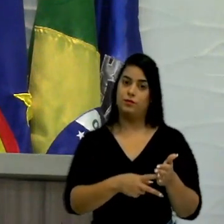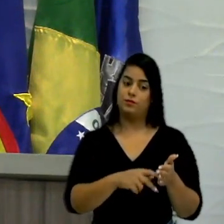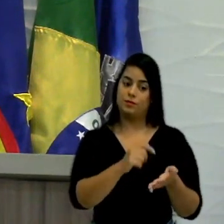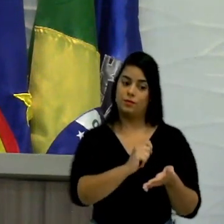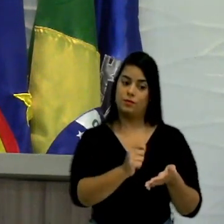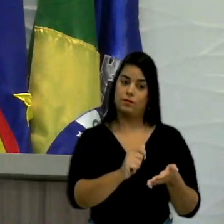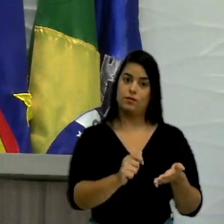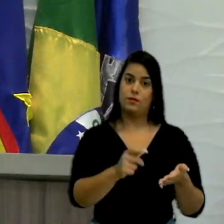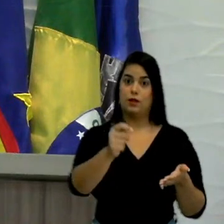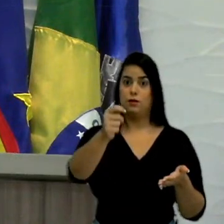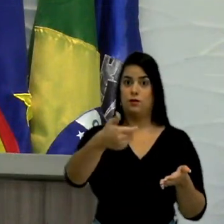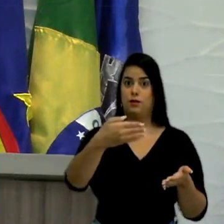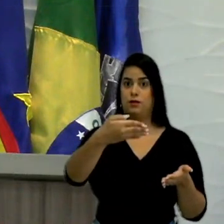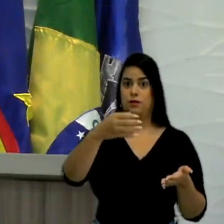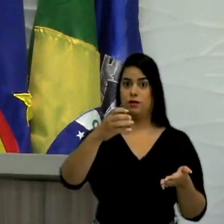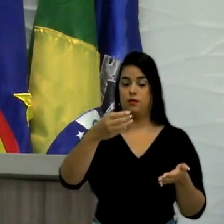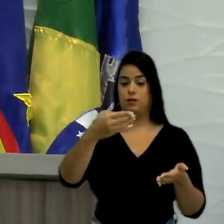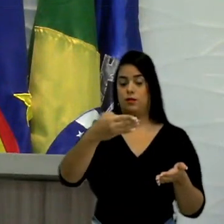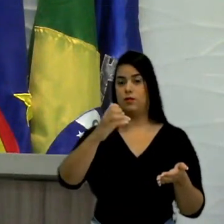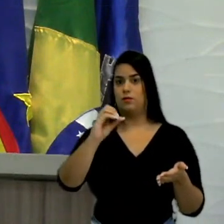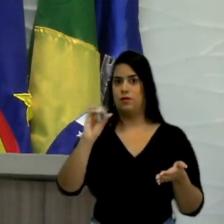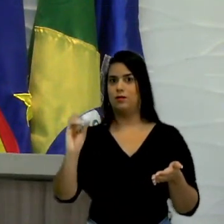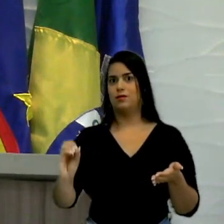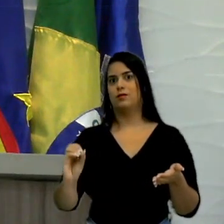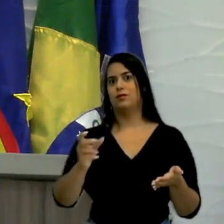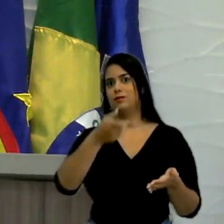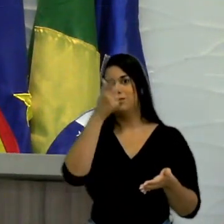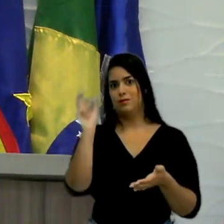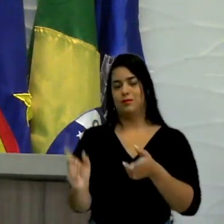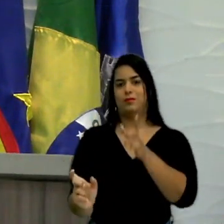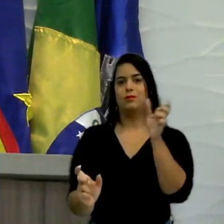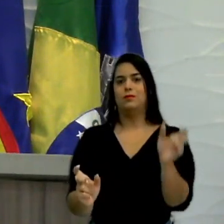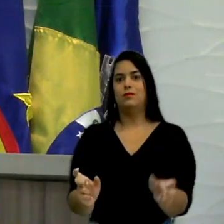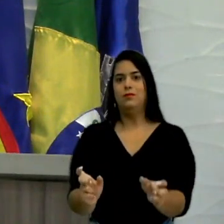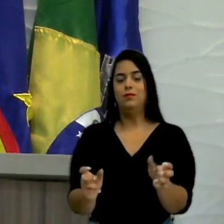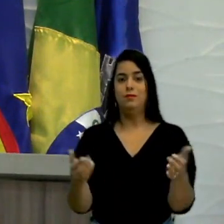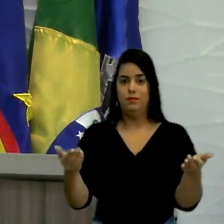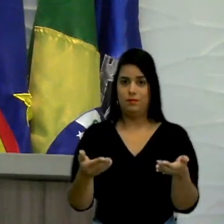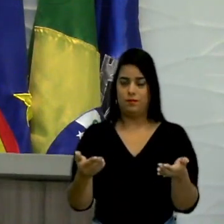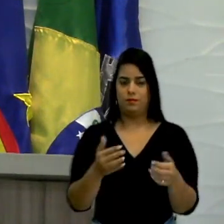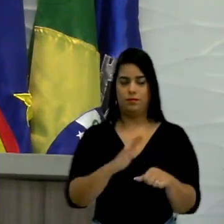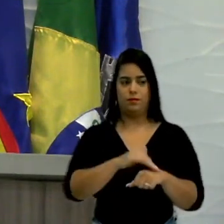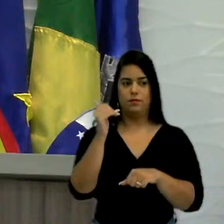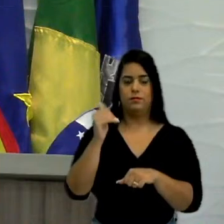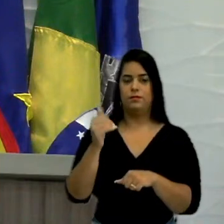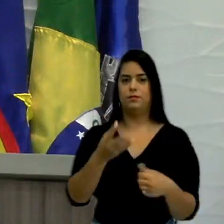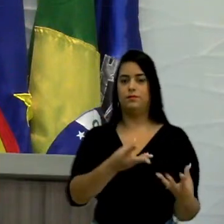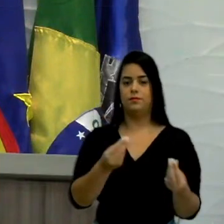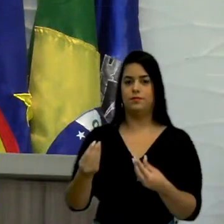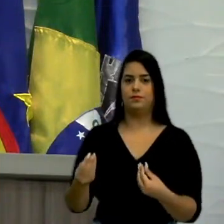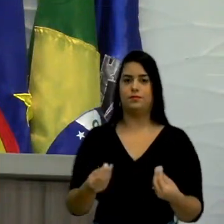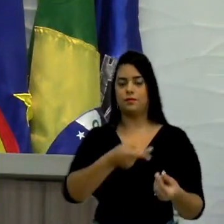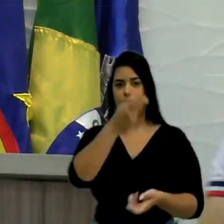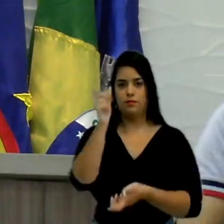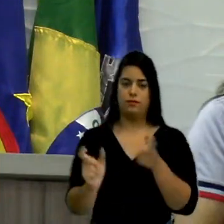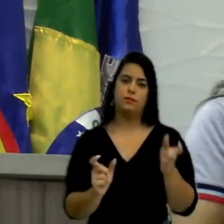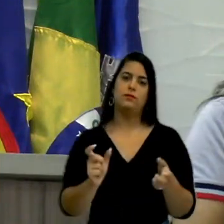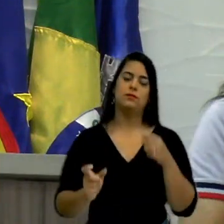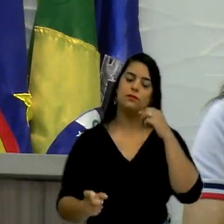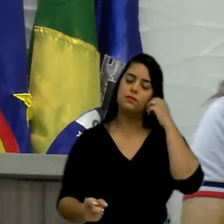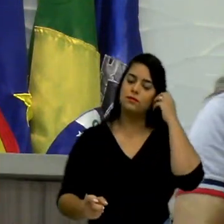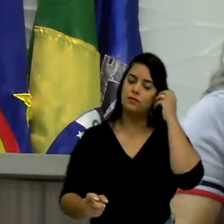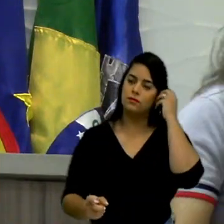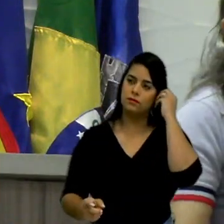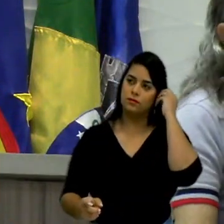nós fizemos quase 400 inscrições, e agora está sendo chamado muita gente do nosso município. Então a demanda existe e a gente vai